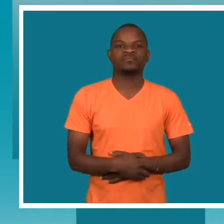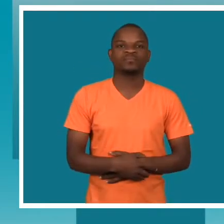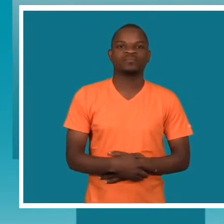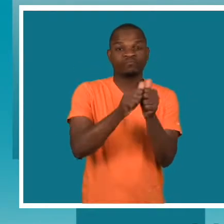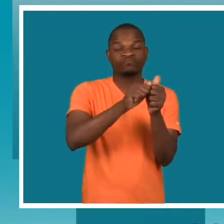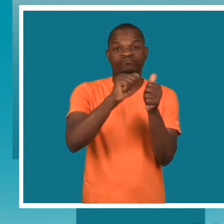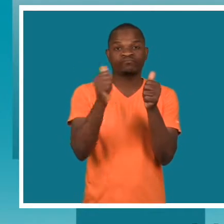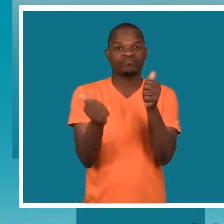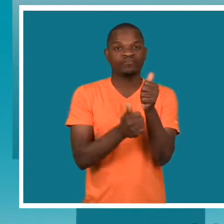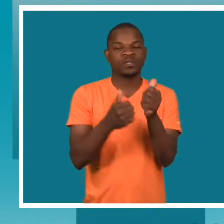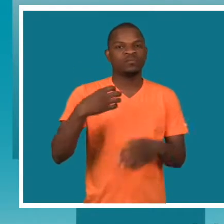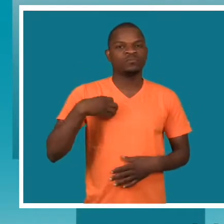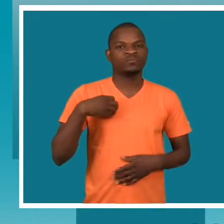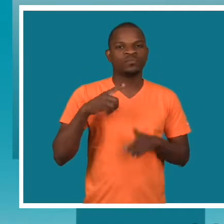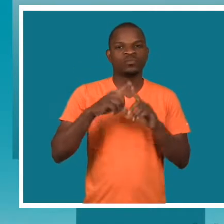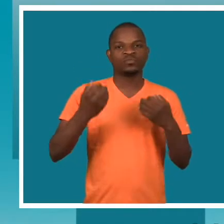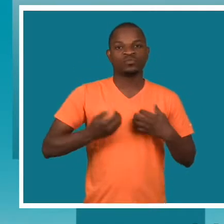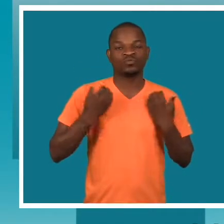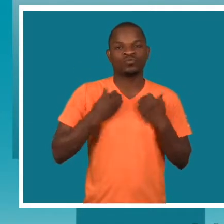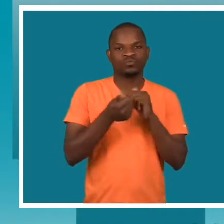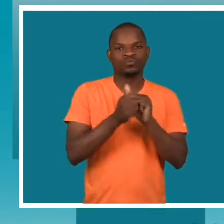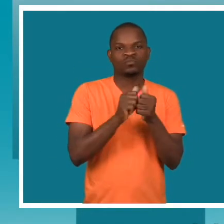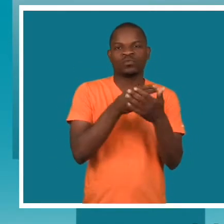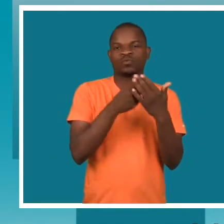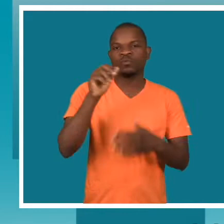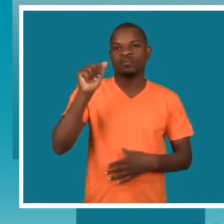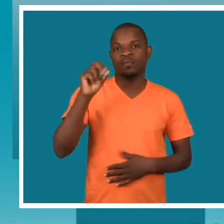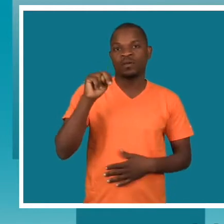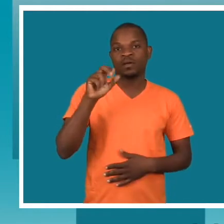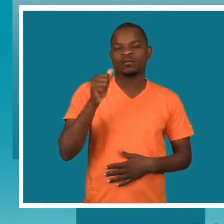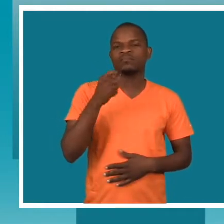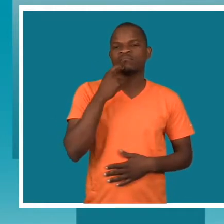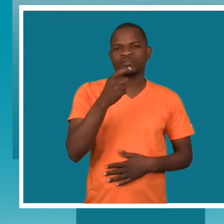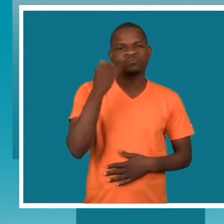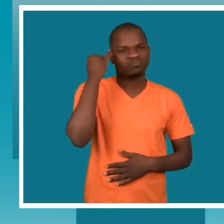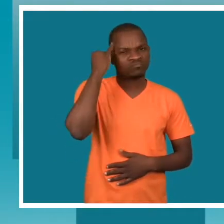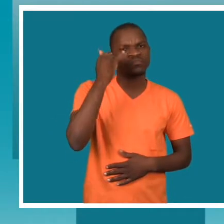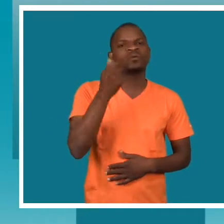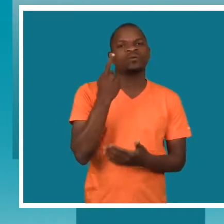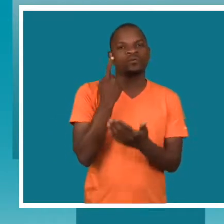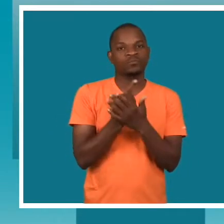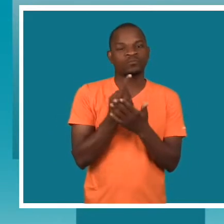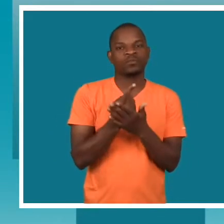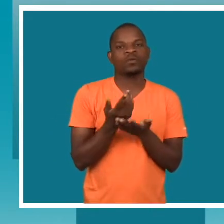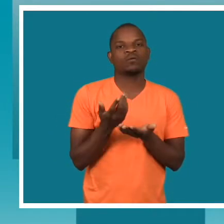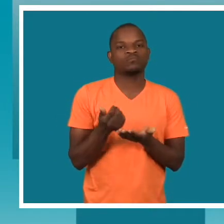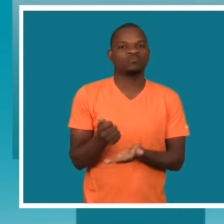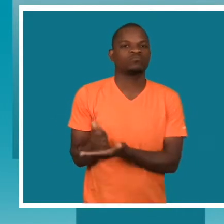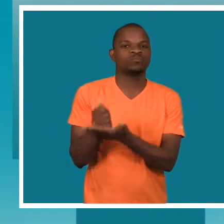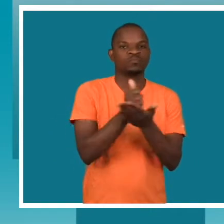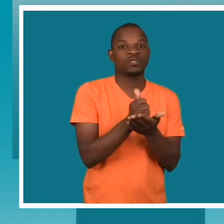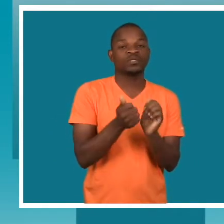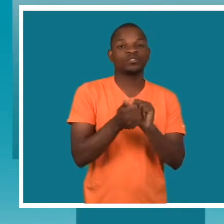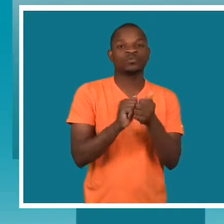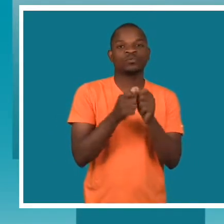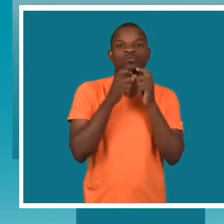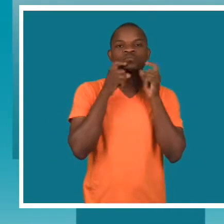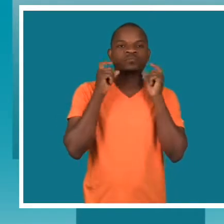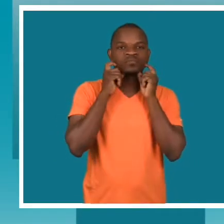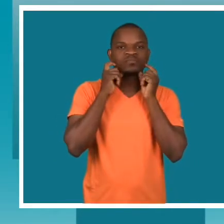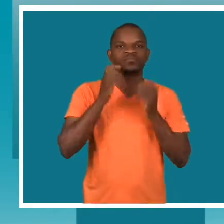paro por aqui. A vice-ministra da Juventude e Desporto, Ana Flávia Azinheira, considera que esta iniciativa valoriza o